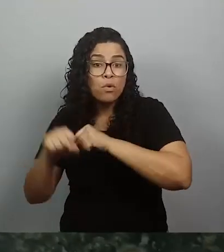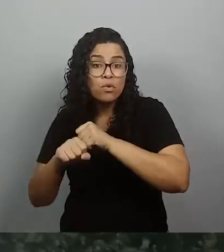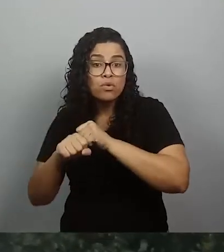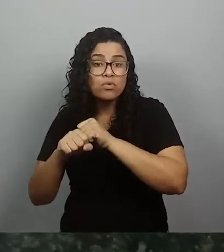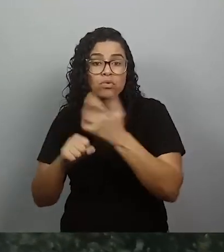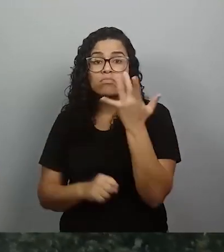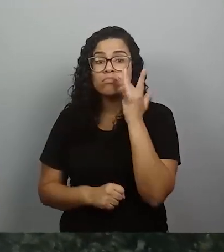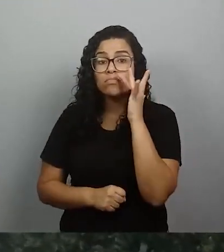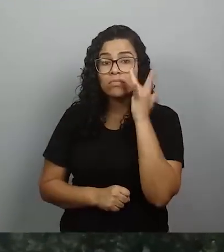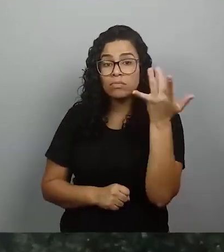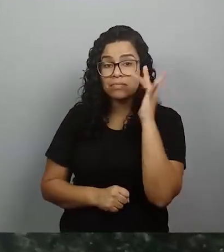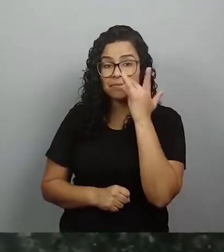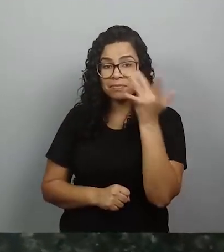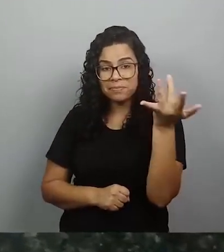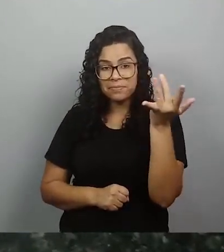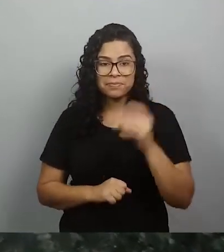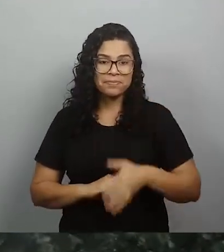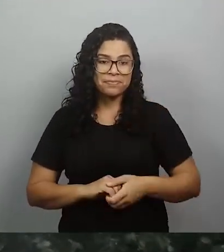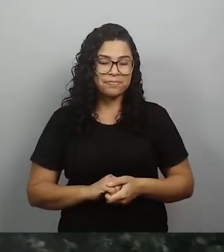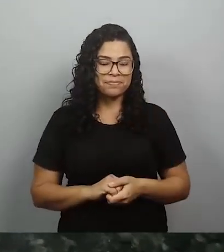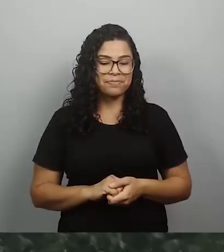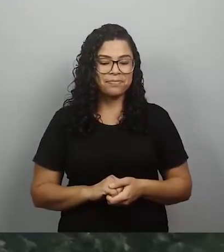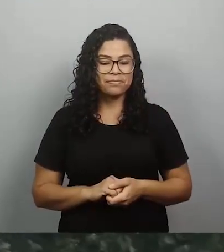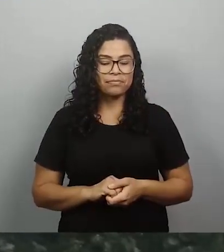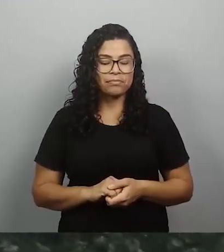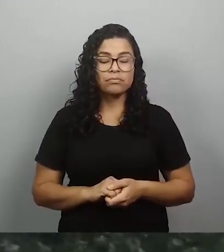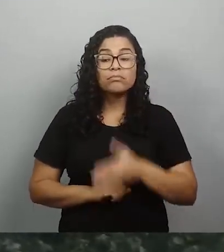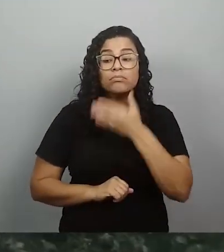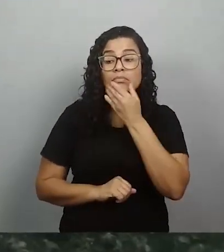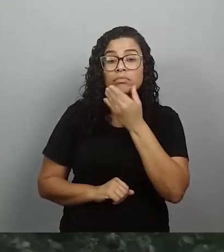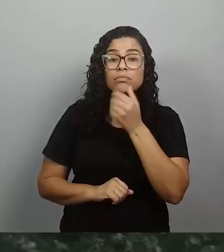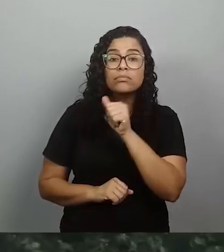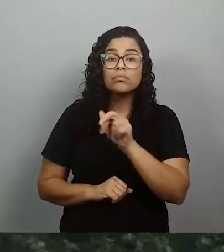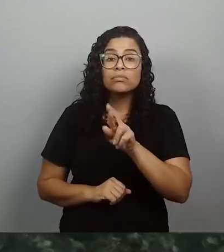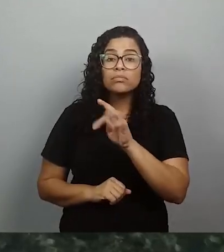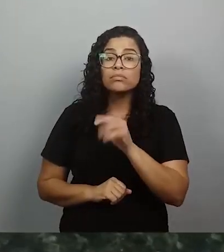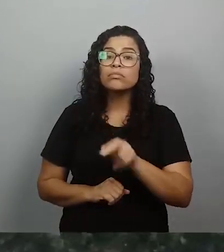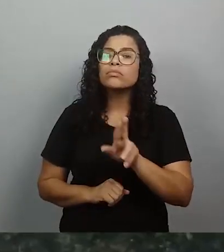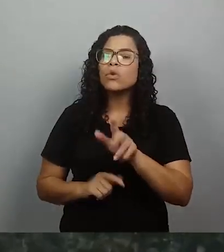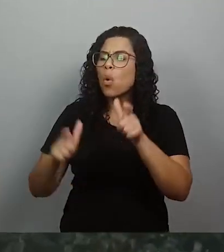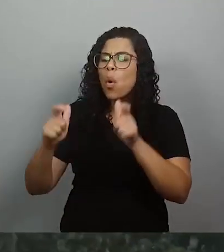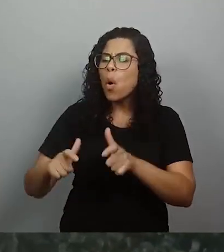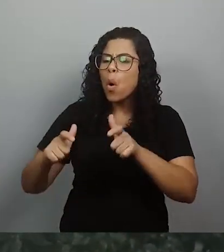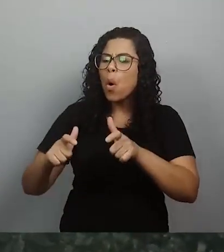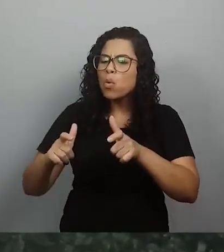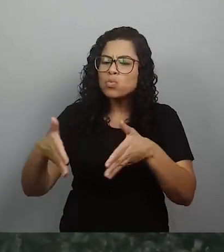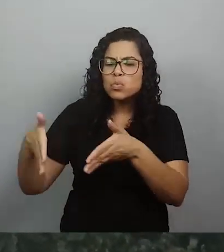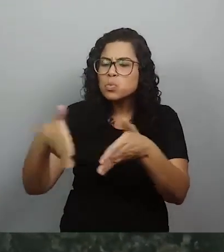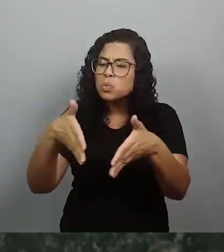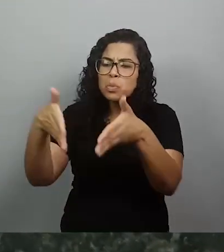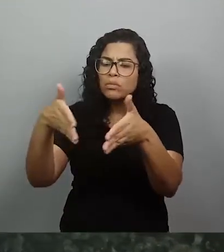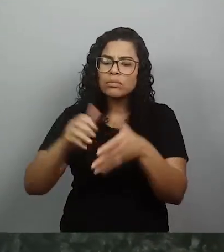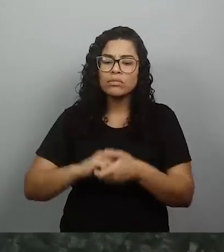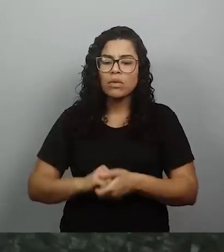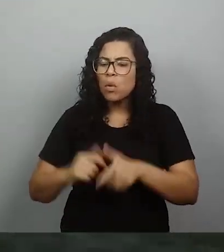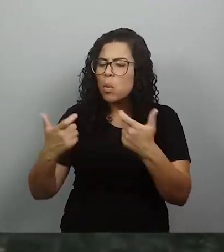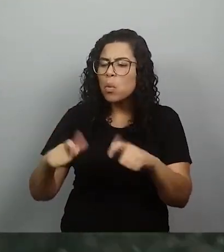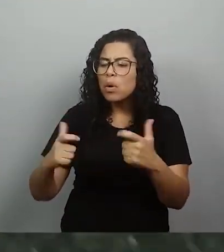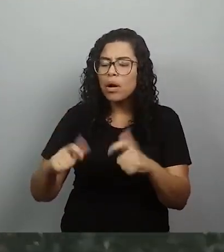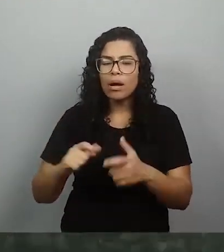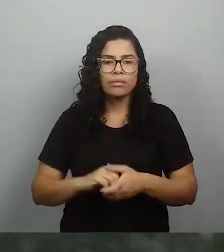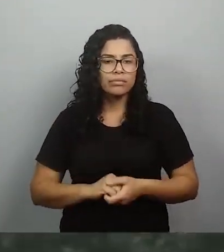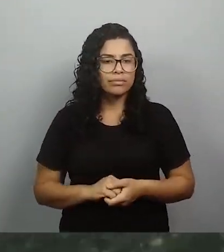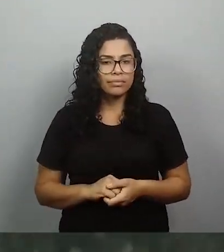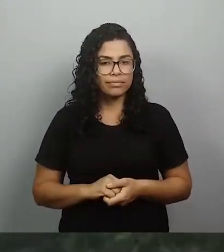em busca do tesouro. Arthur, por onde que eles passaram? Que lugar é esse? O